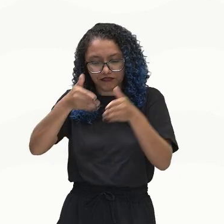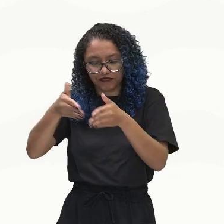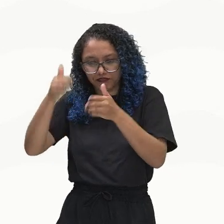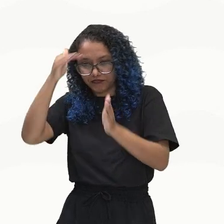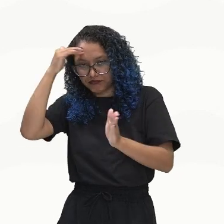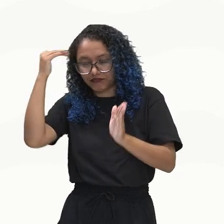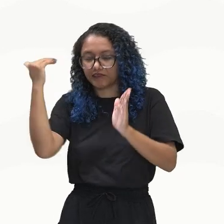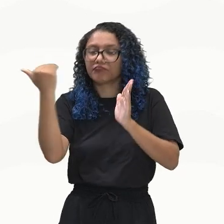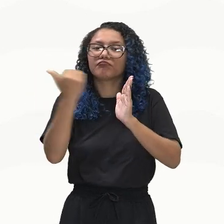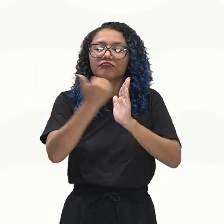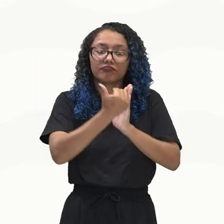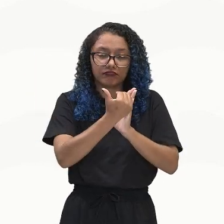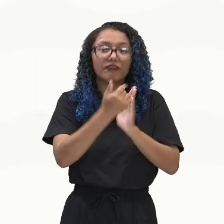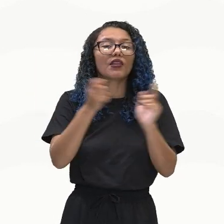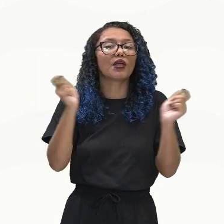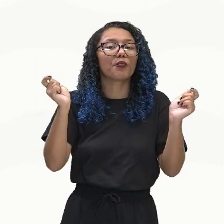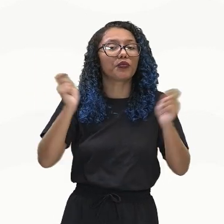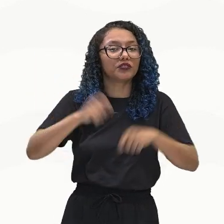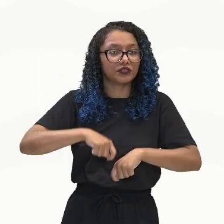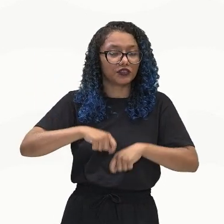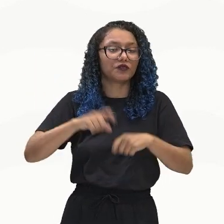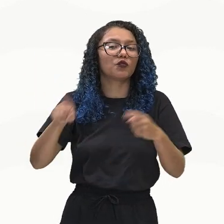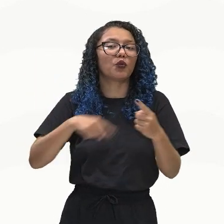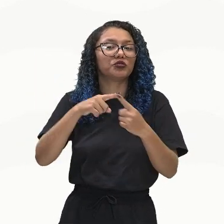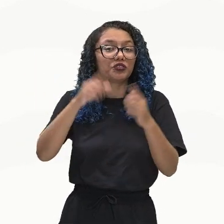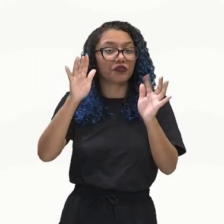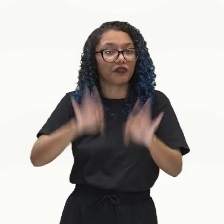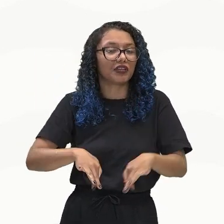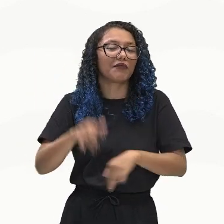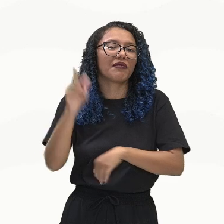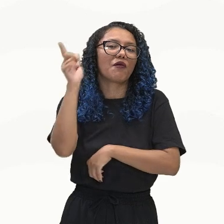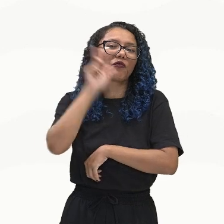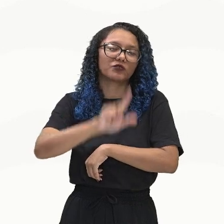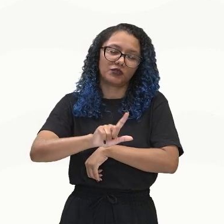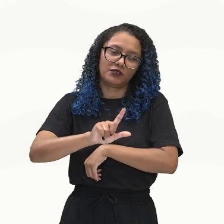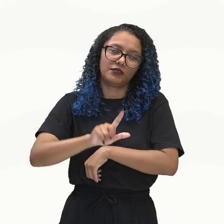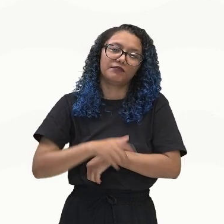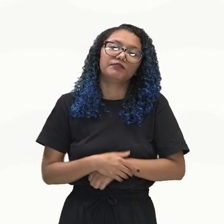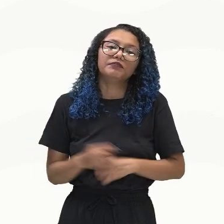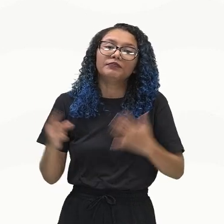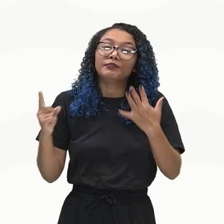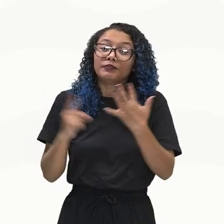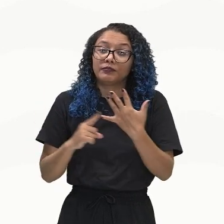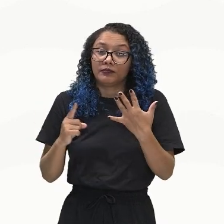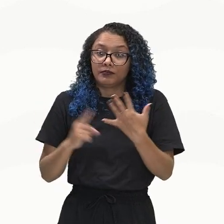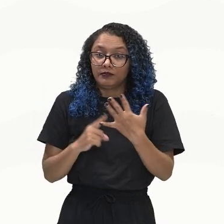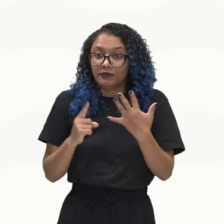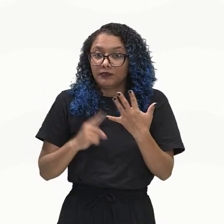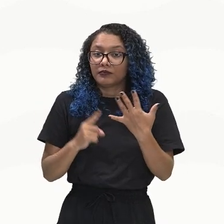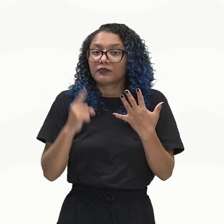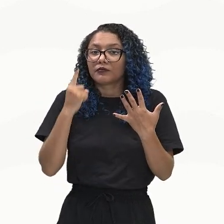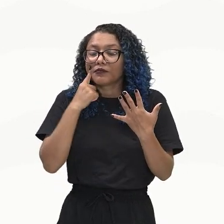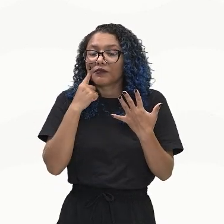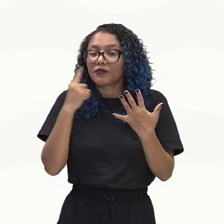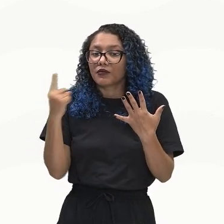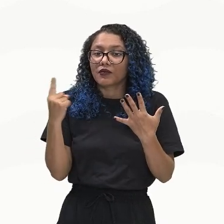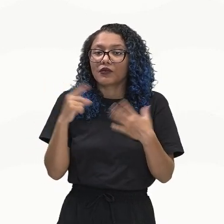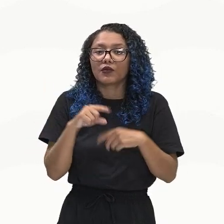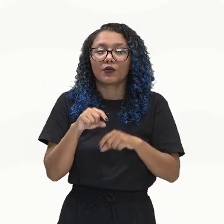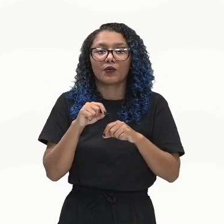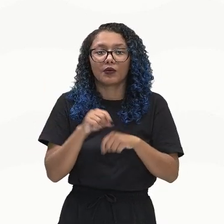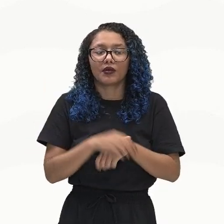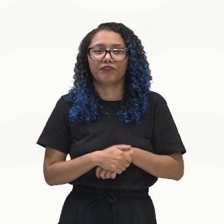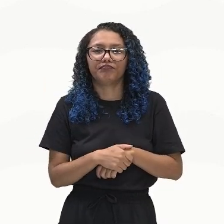vamos alcançar o nosso objetivo final. No quinto ponto, faça um